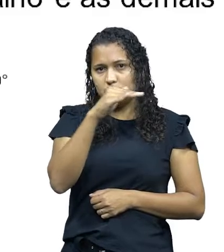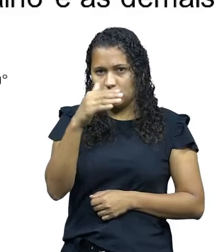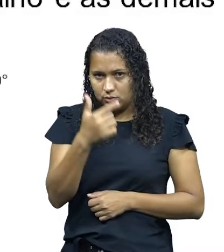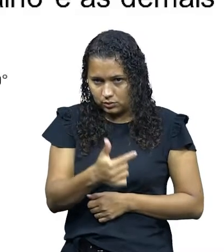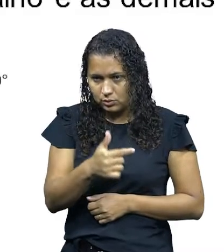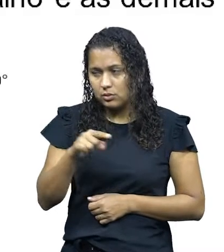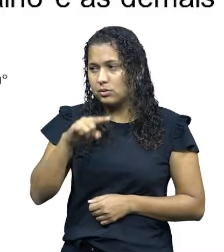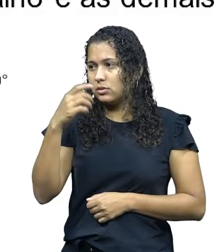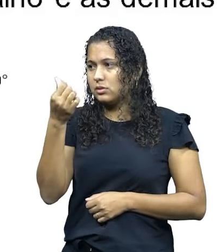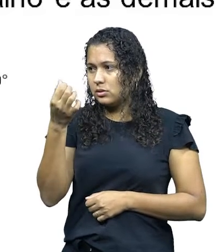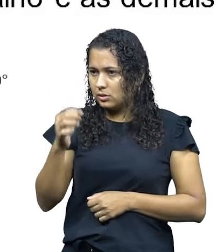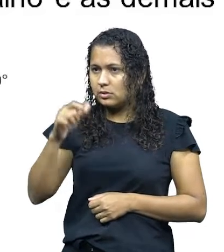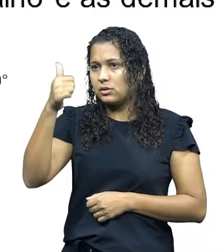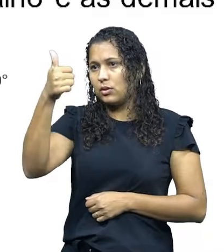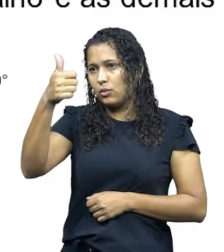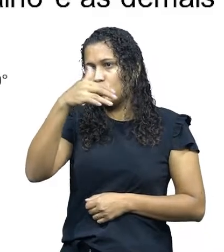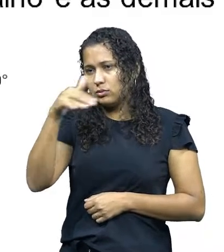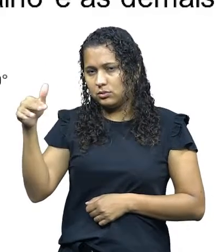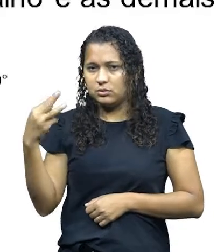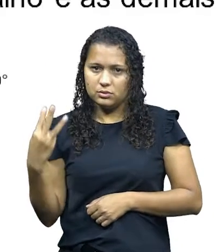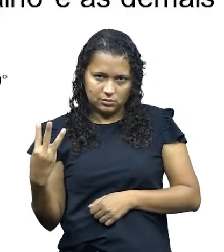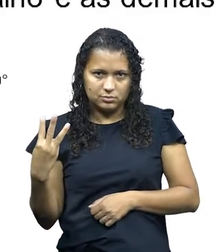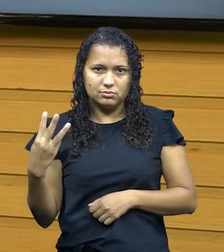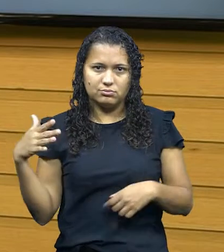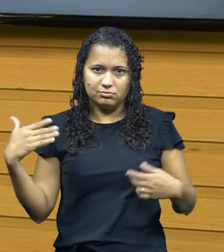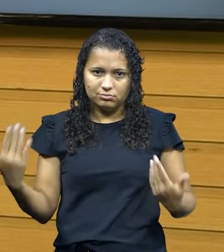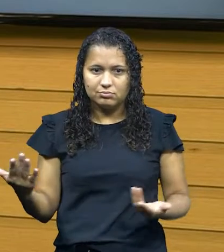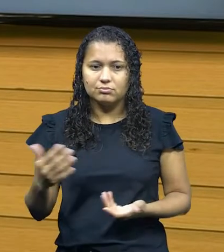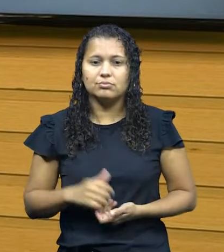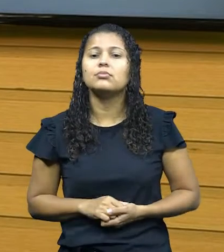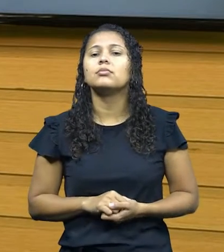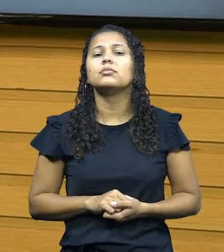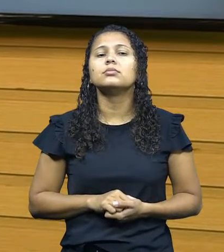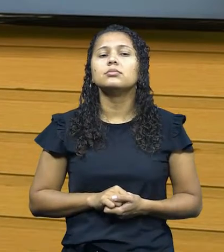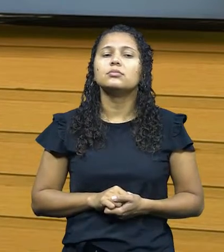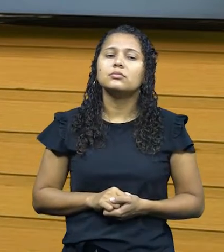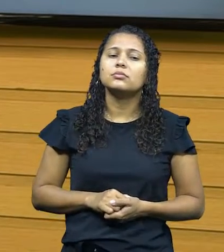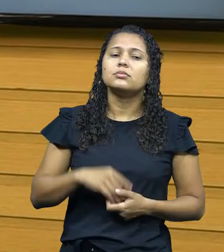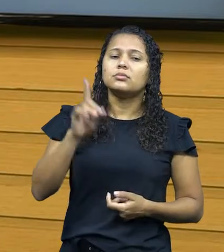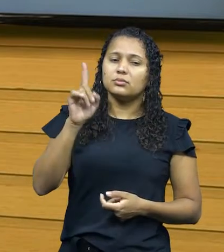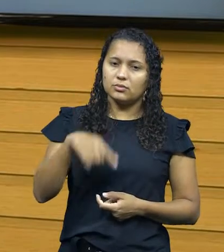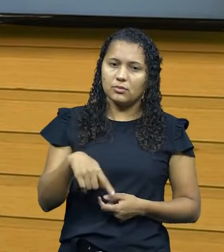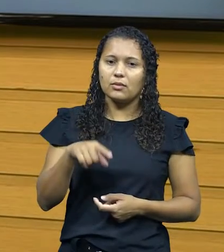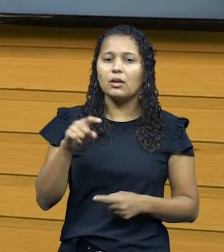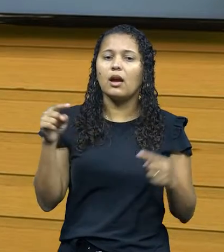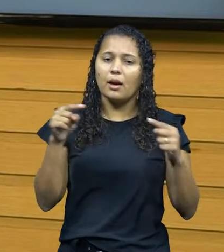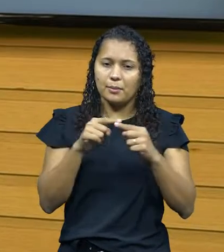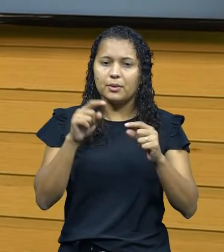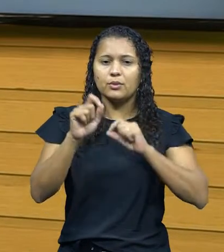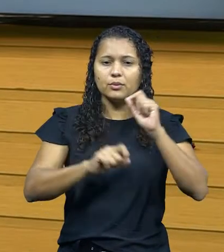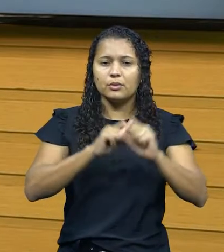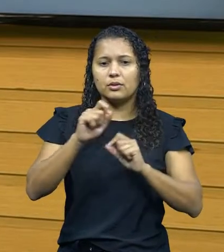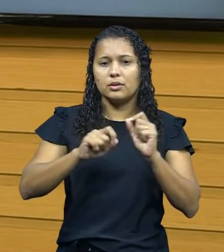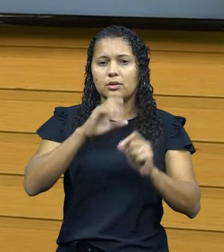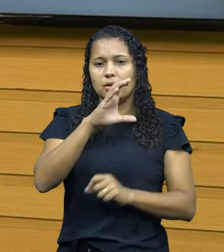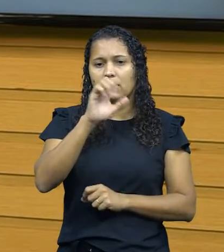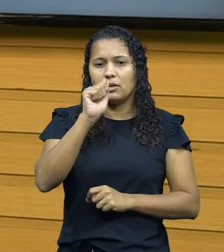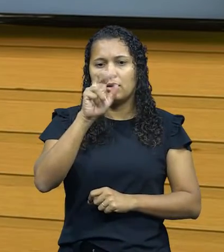frontal, e 60 graus, que é 1/3 da frontal. Essa é a projeção oblíqua